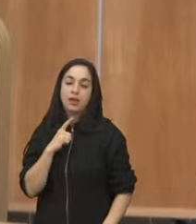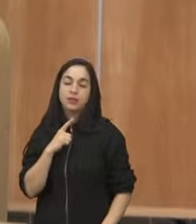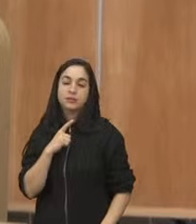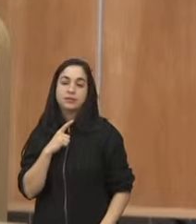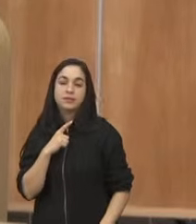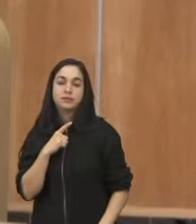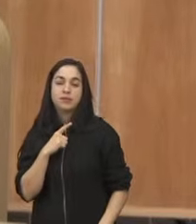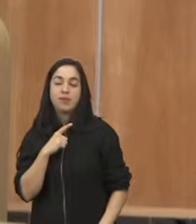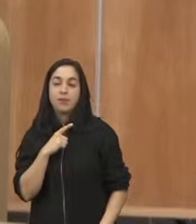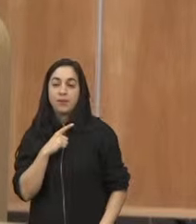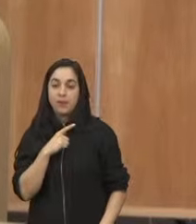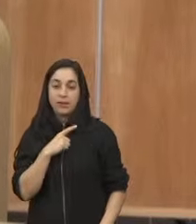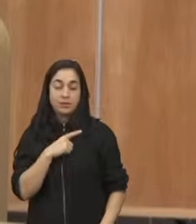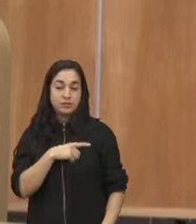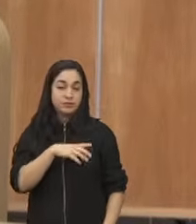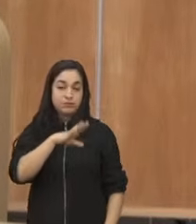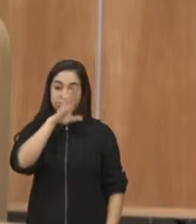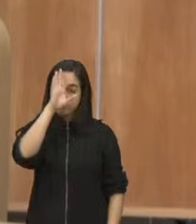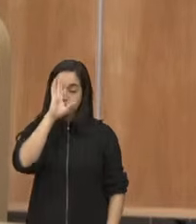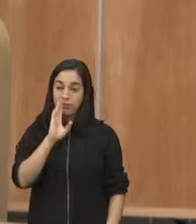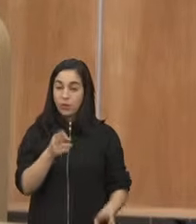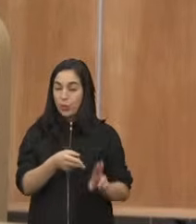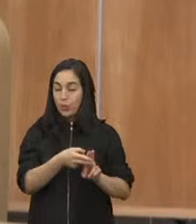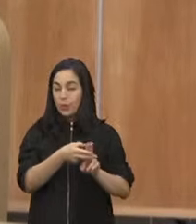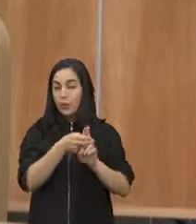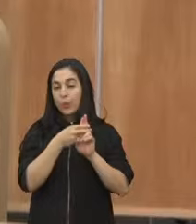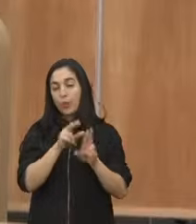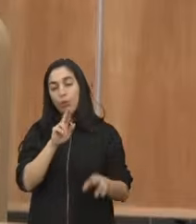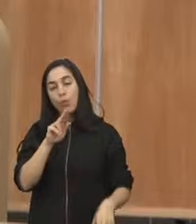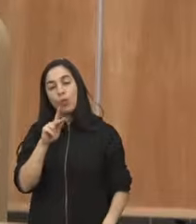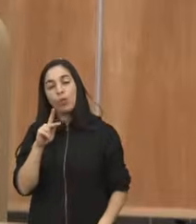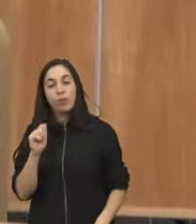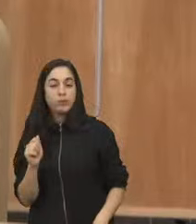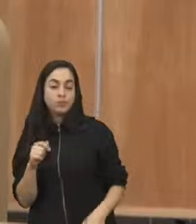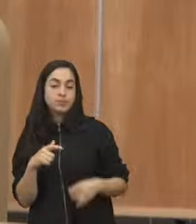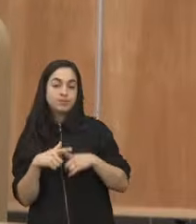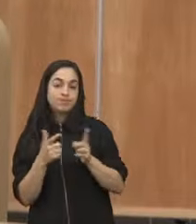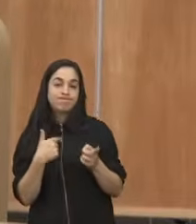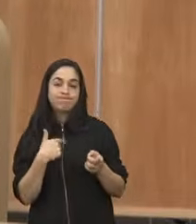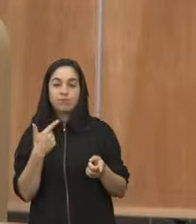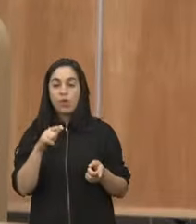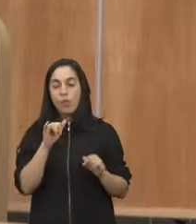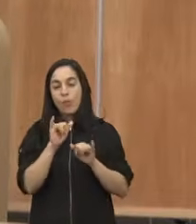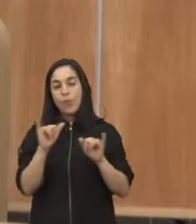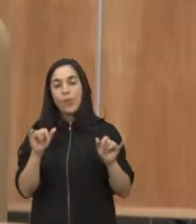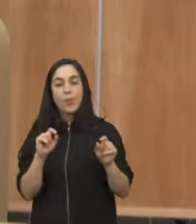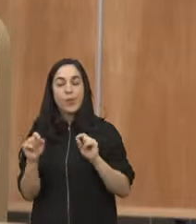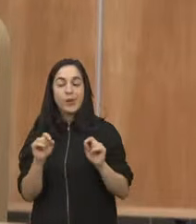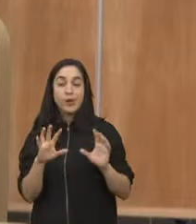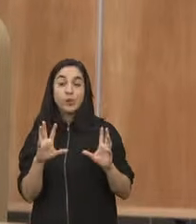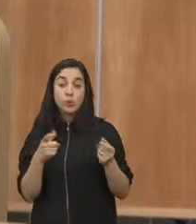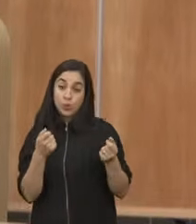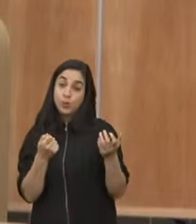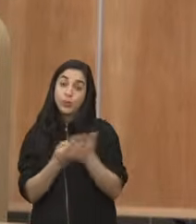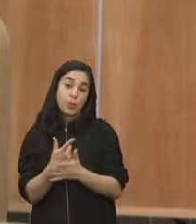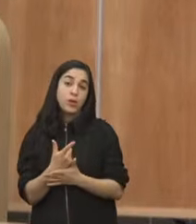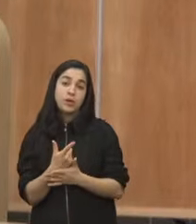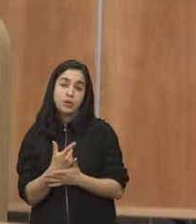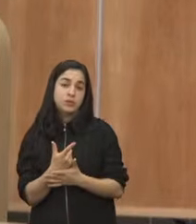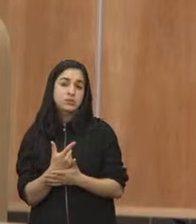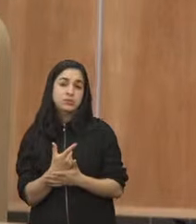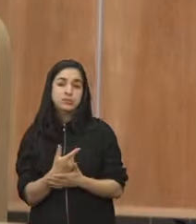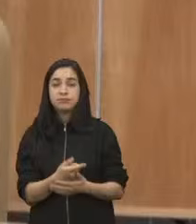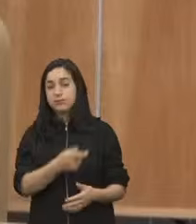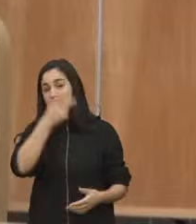nas unidades de saúde, nos UPAs da vida. Mas volto a insistir, tudo isso tem custo. E muita gente